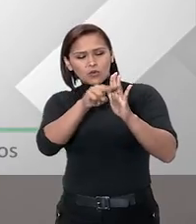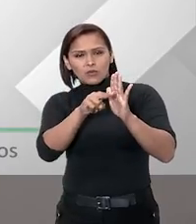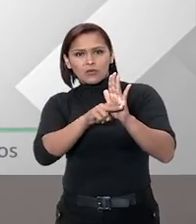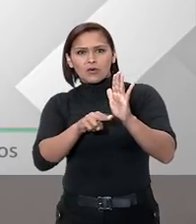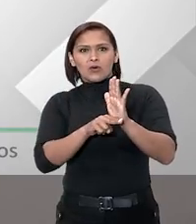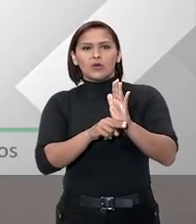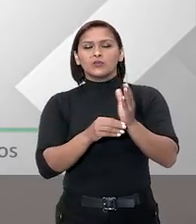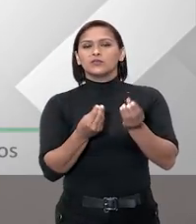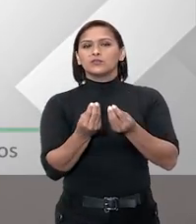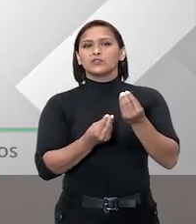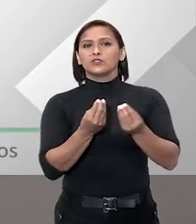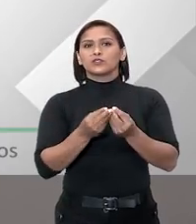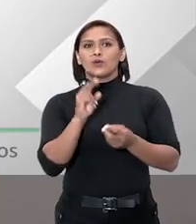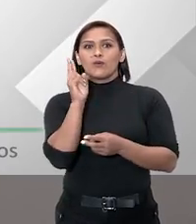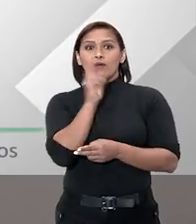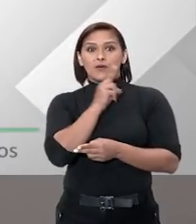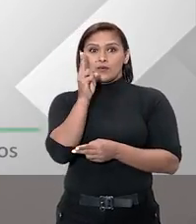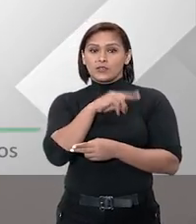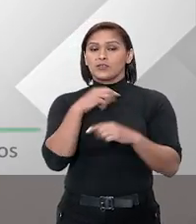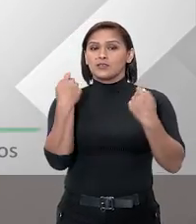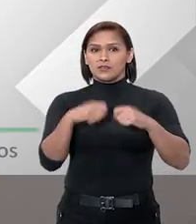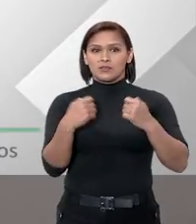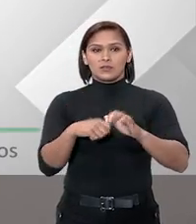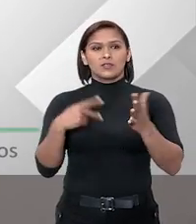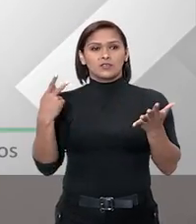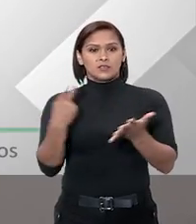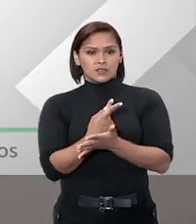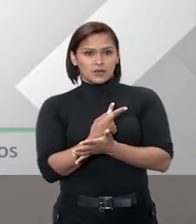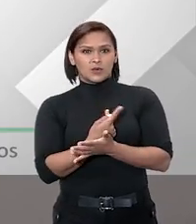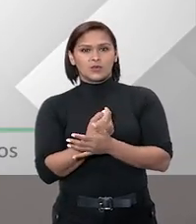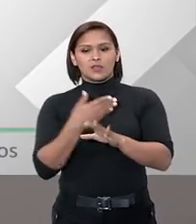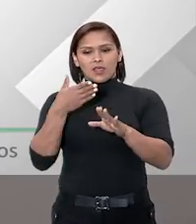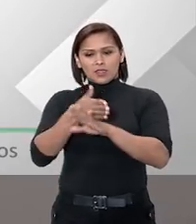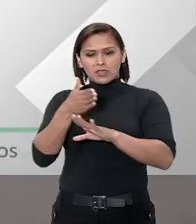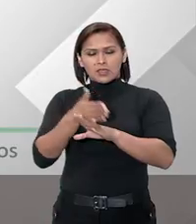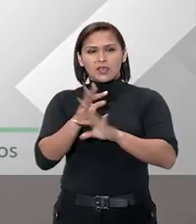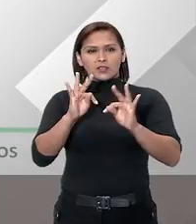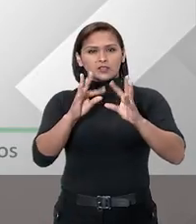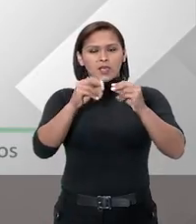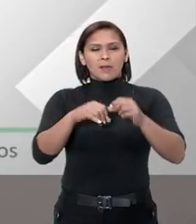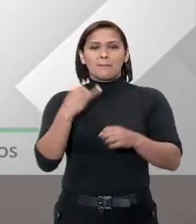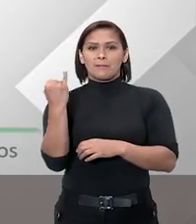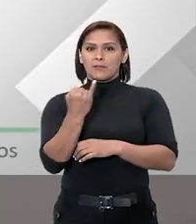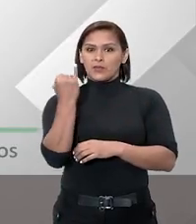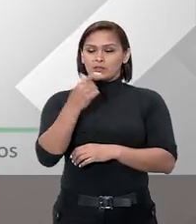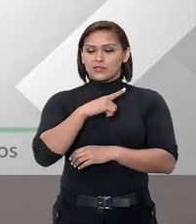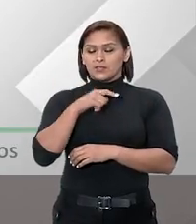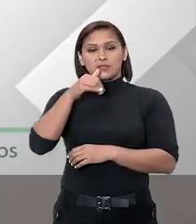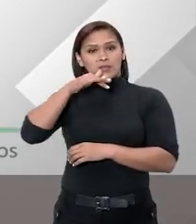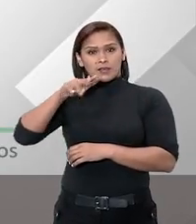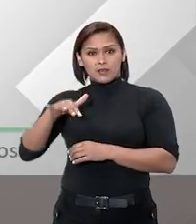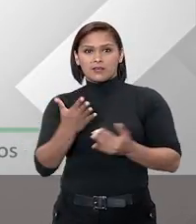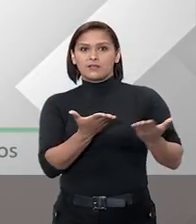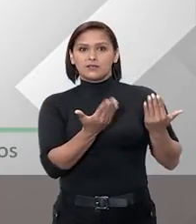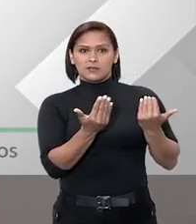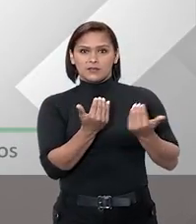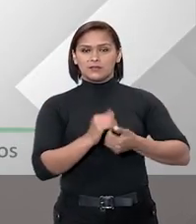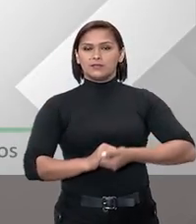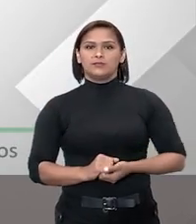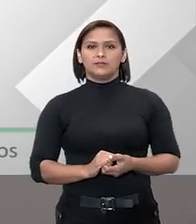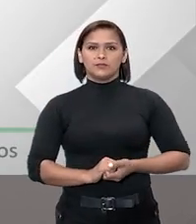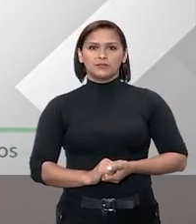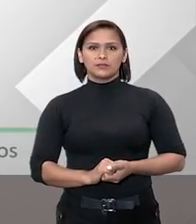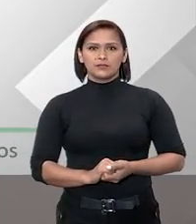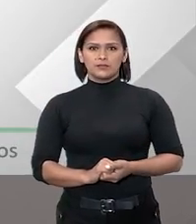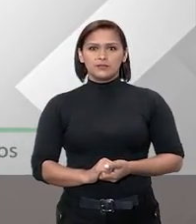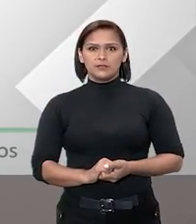implementações com a urgência e a necessidade dentro da absoluta prioridade que tem a criança e o adolescente.